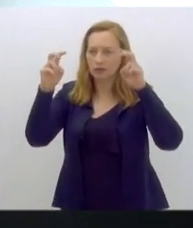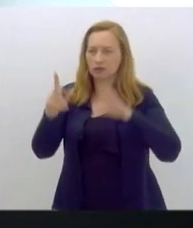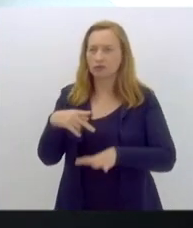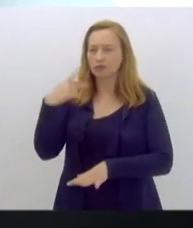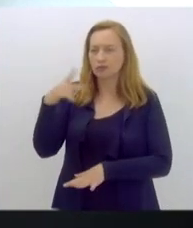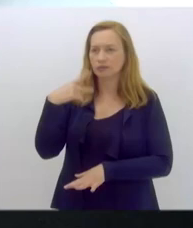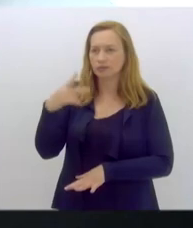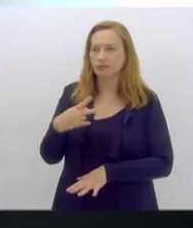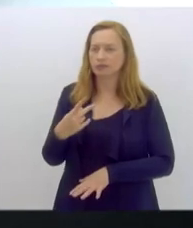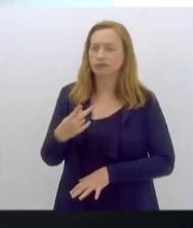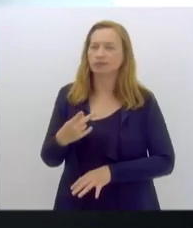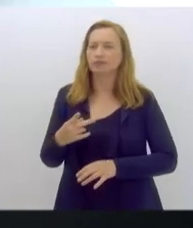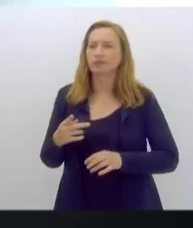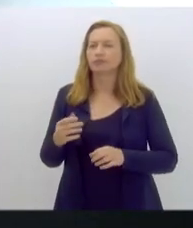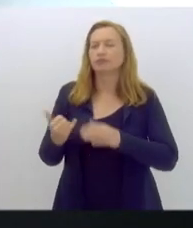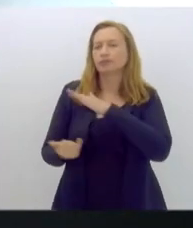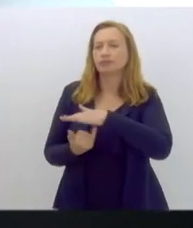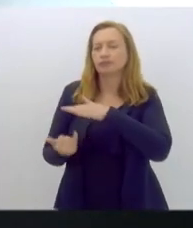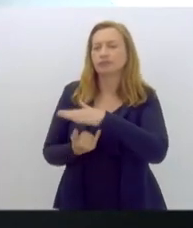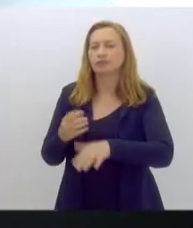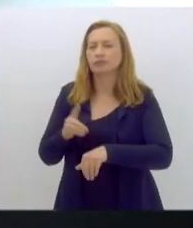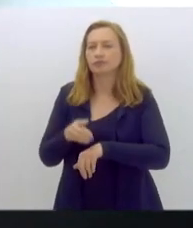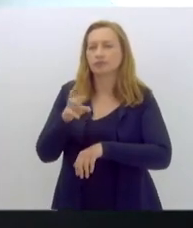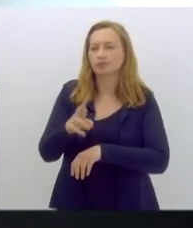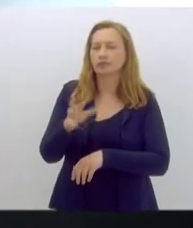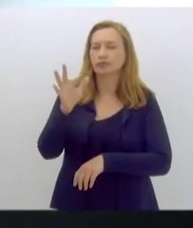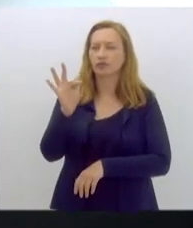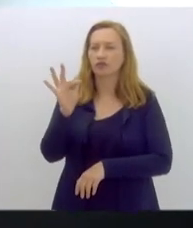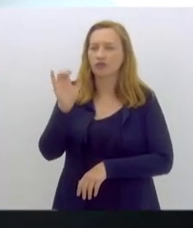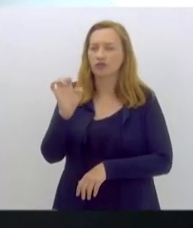institucionais Doutor Fernando